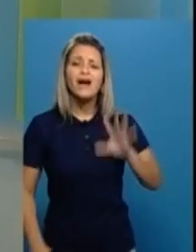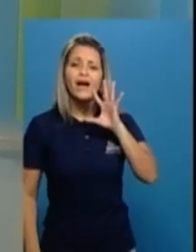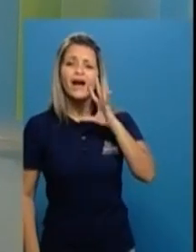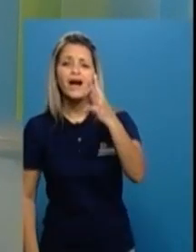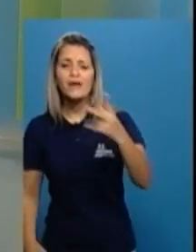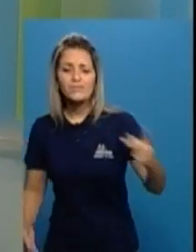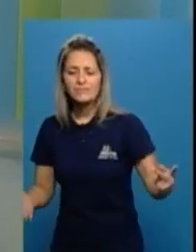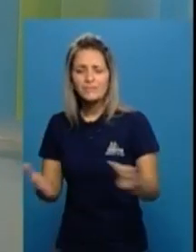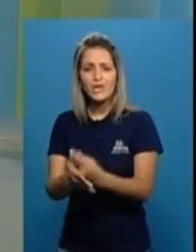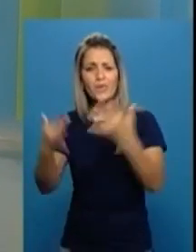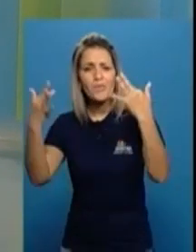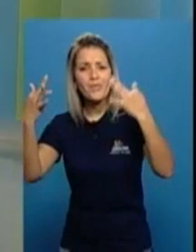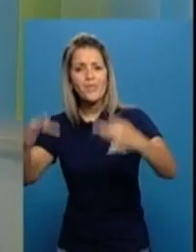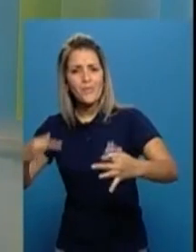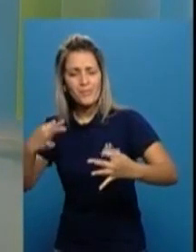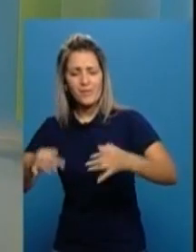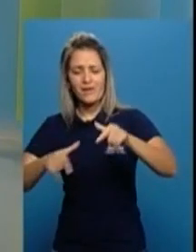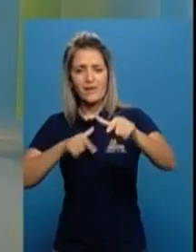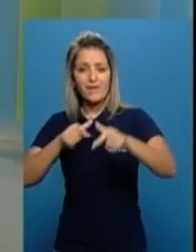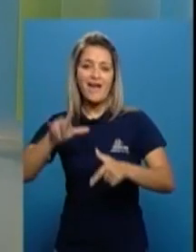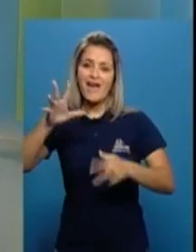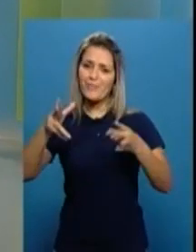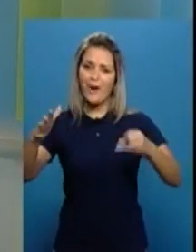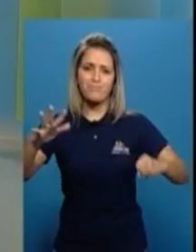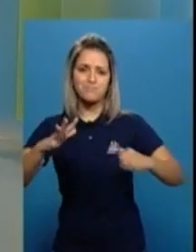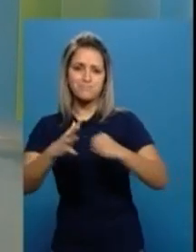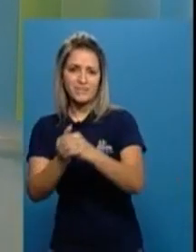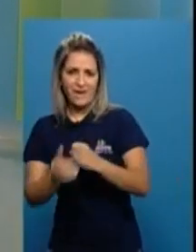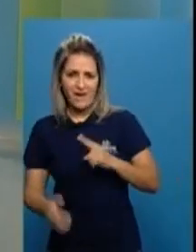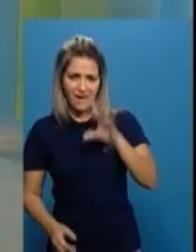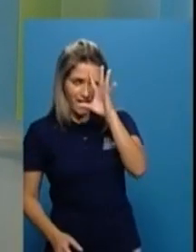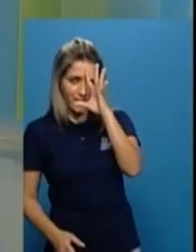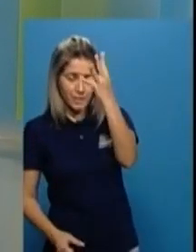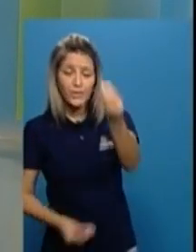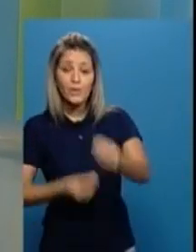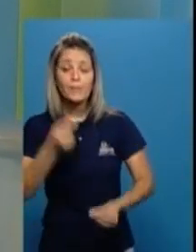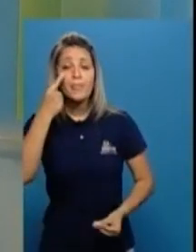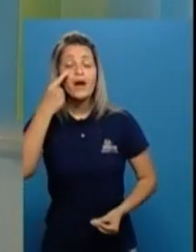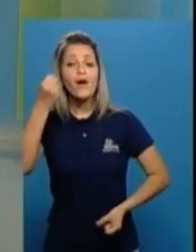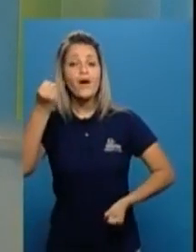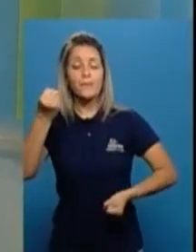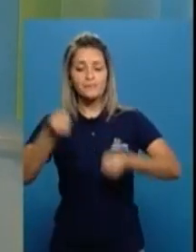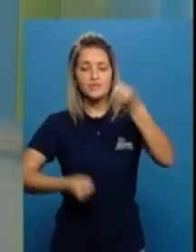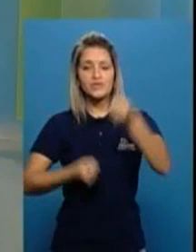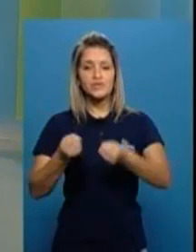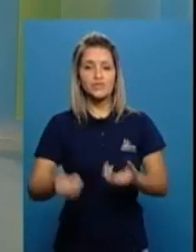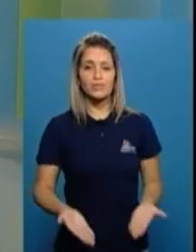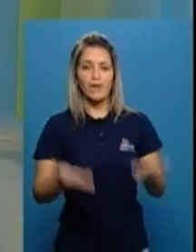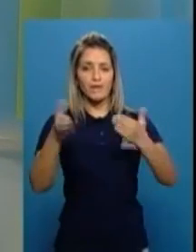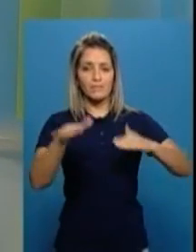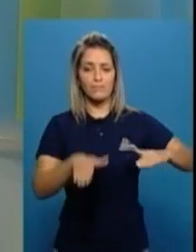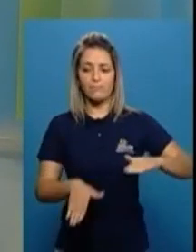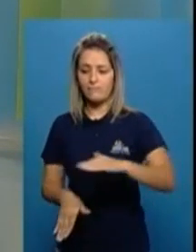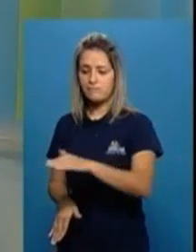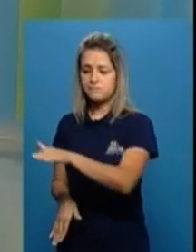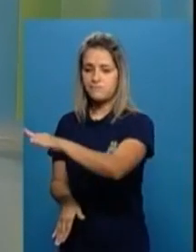trabalho? Será que há espaço para o tráfego de operações e máquinas? E o tipo do piso? Será que ele